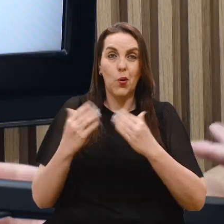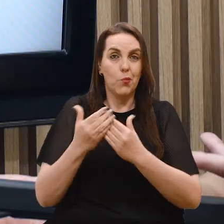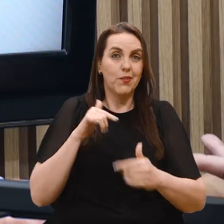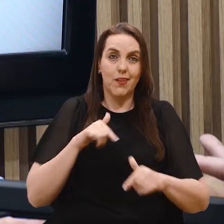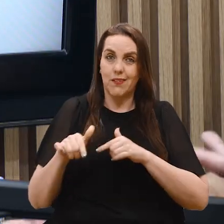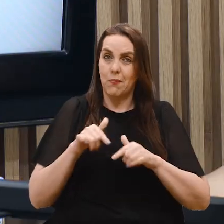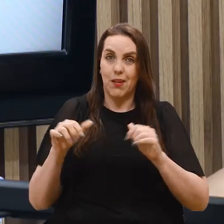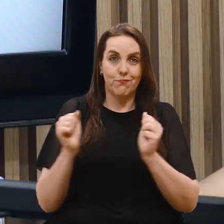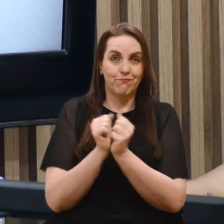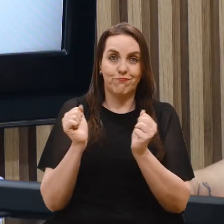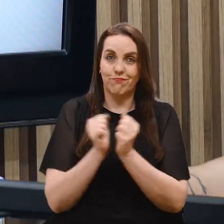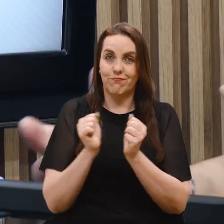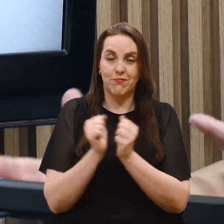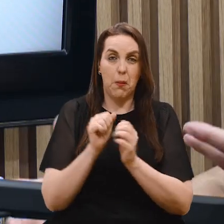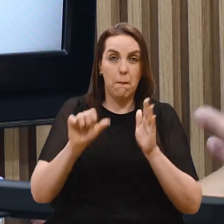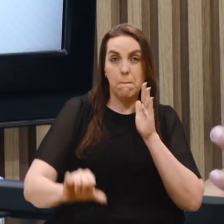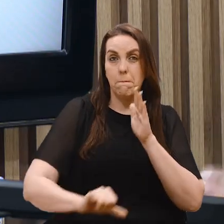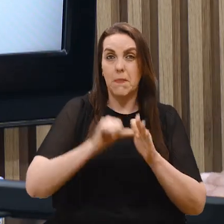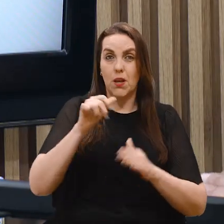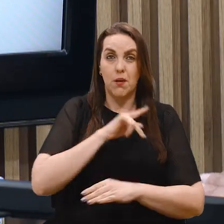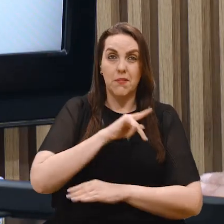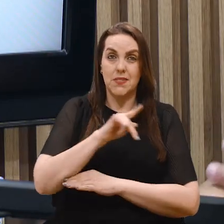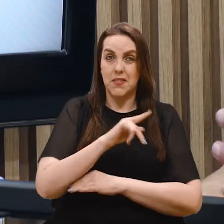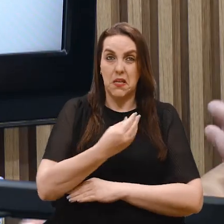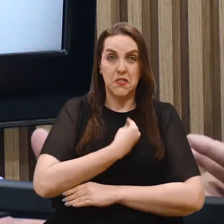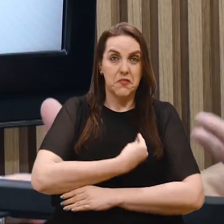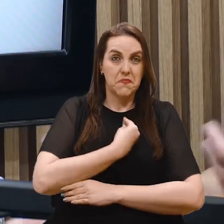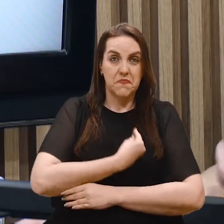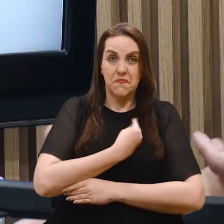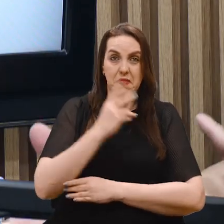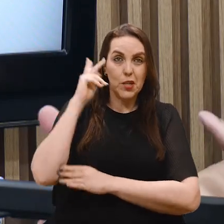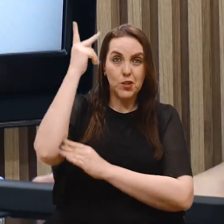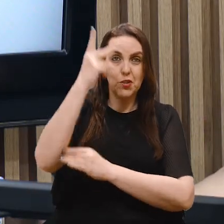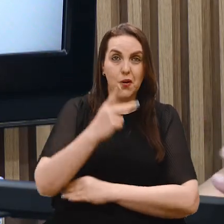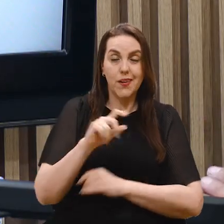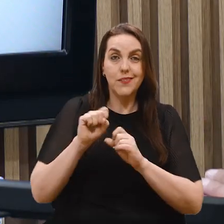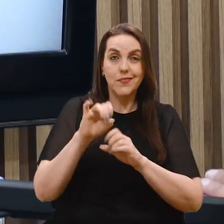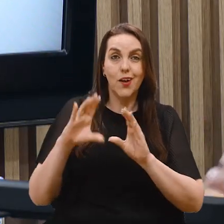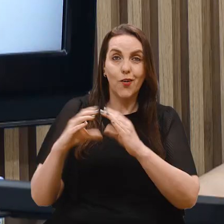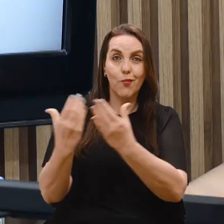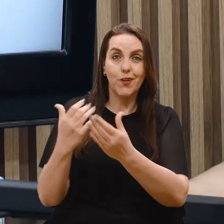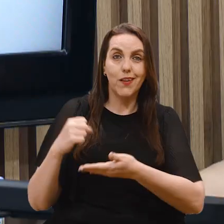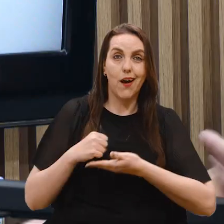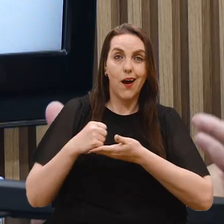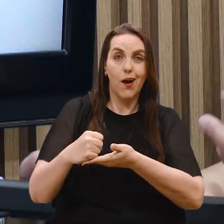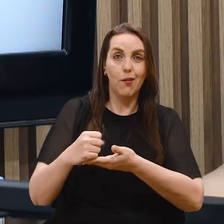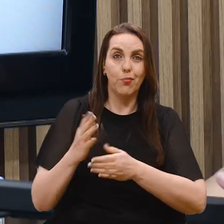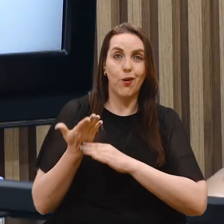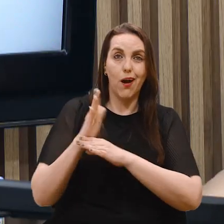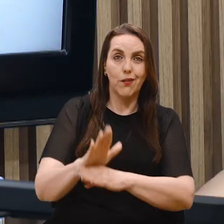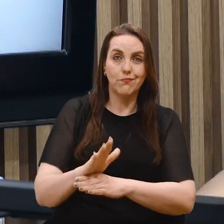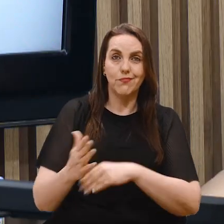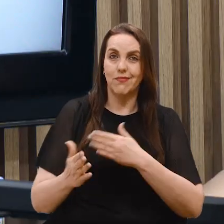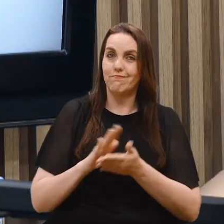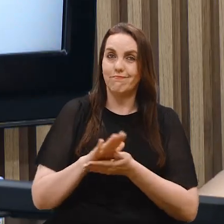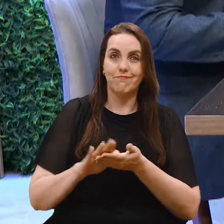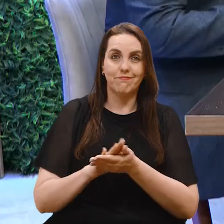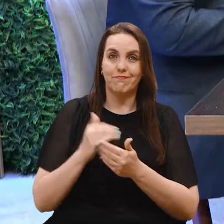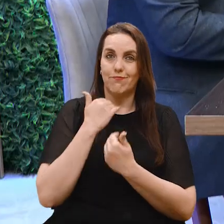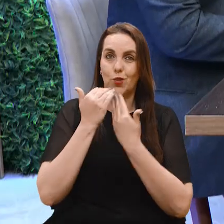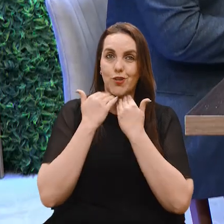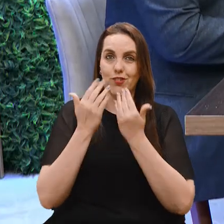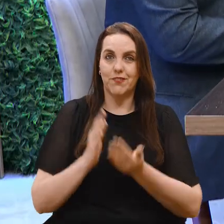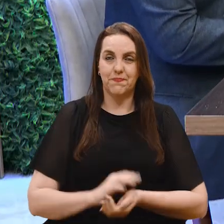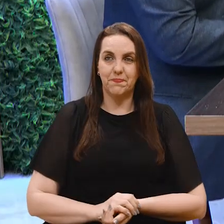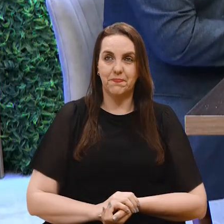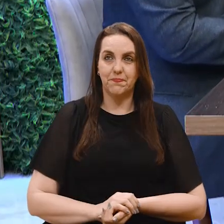melhor presidente de bairro que exista na história se a comunidade não contribuir, não estiver junto, né? Zita,